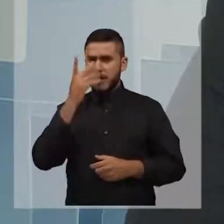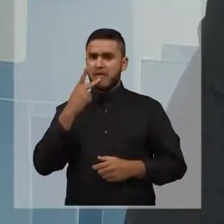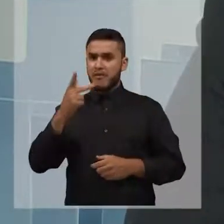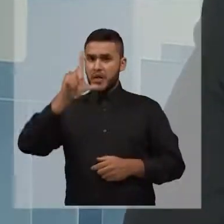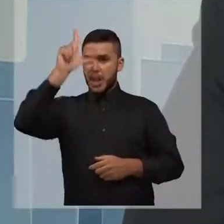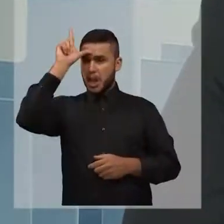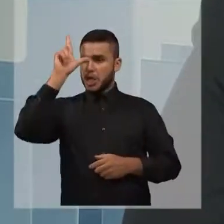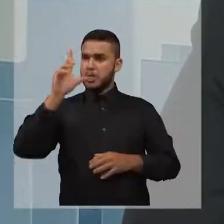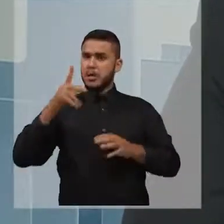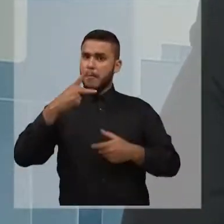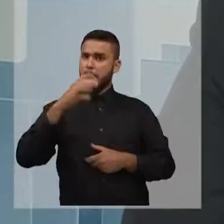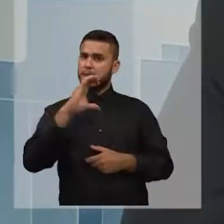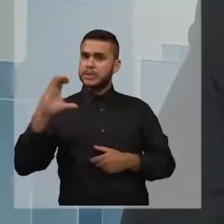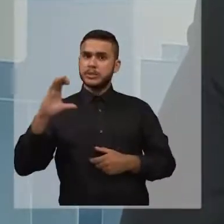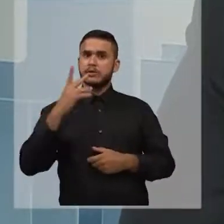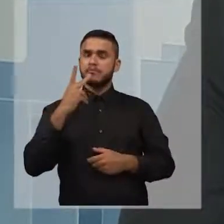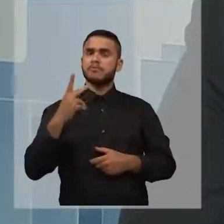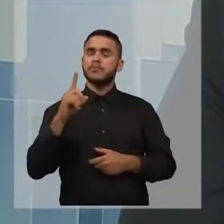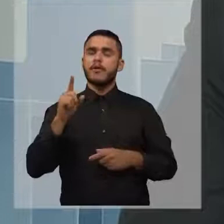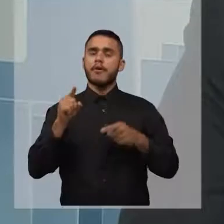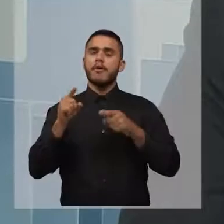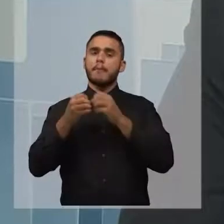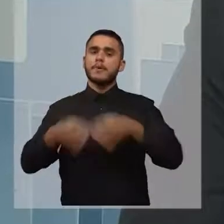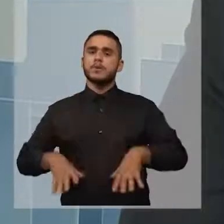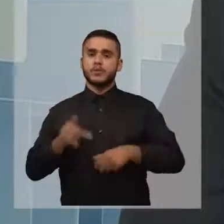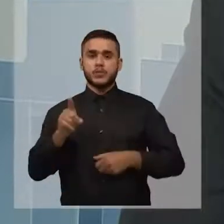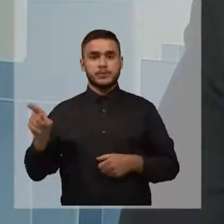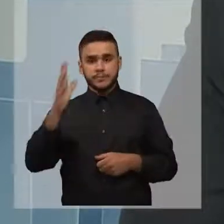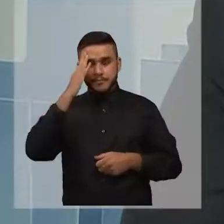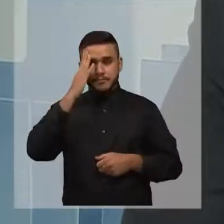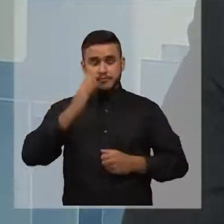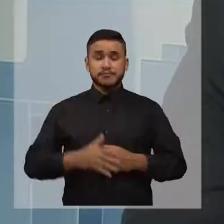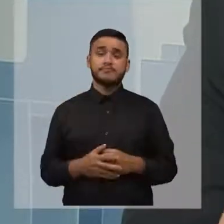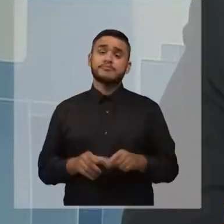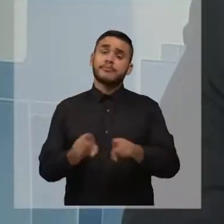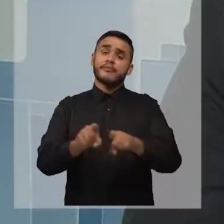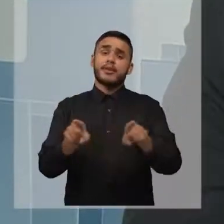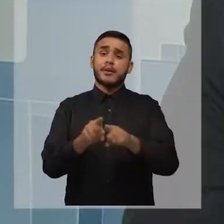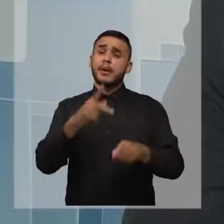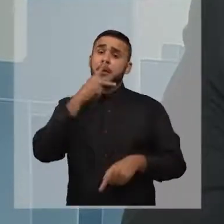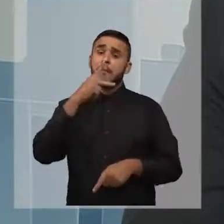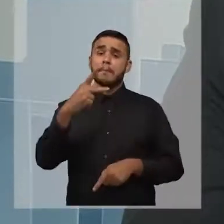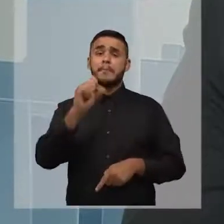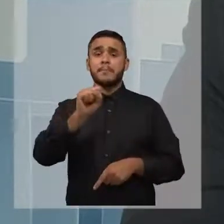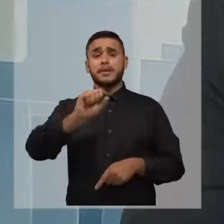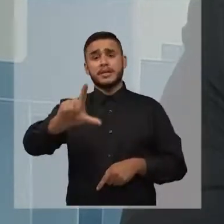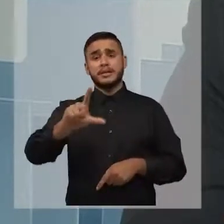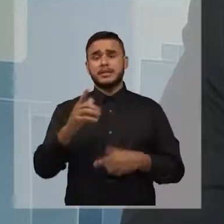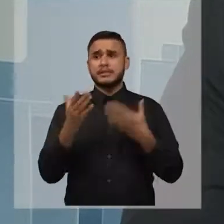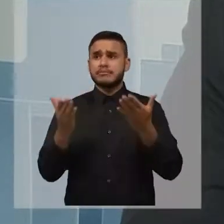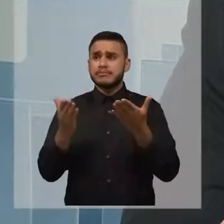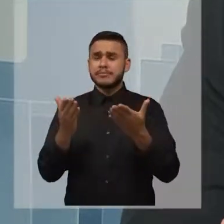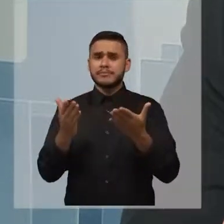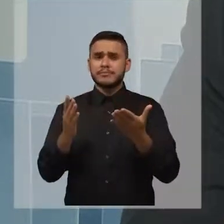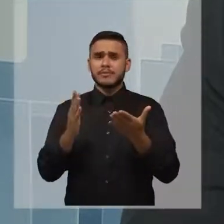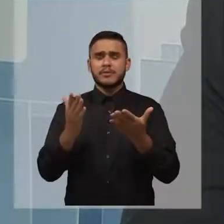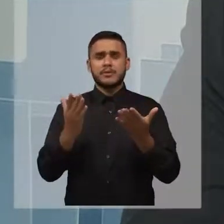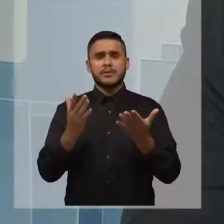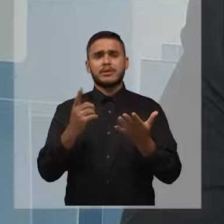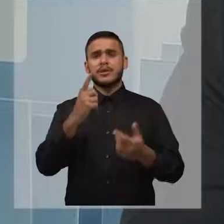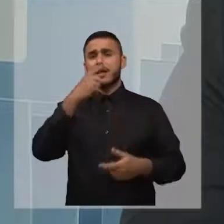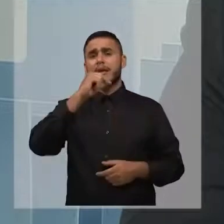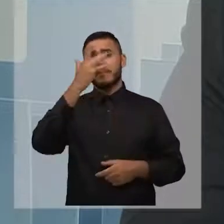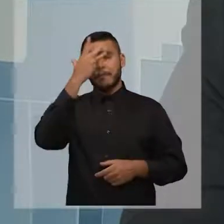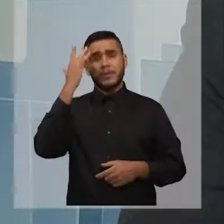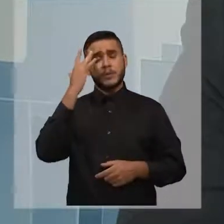tempo a tristeza da gente ver figuras de escola do partido do presidente, ou seja, o Bibiano, que